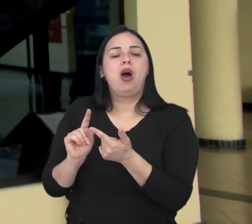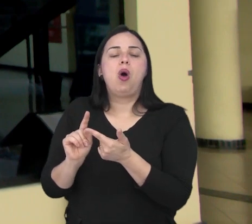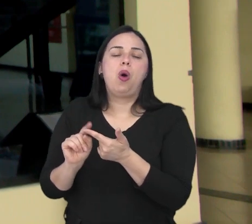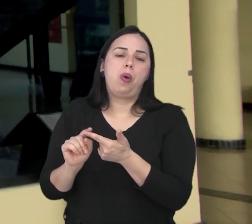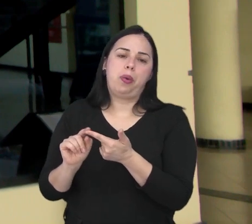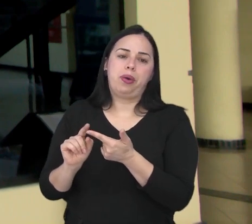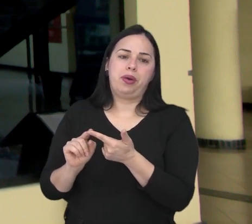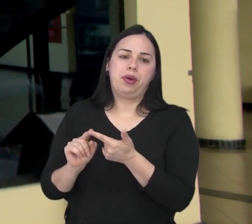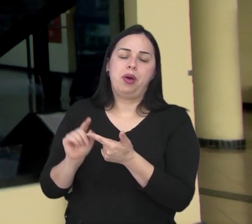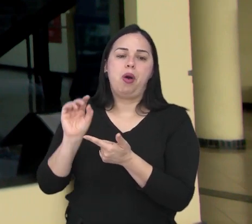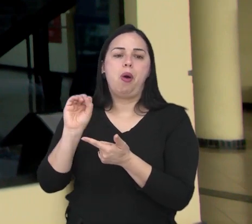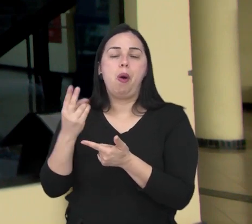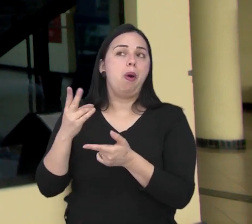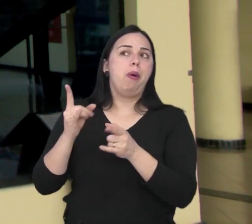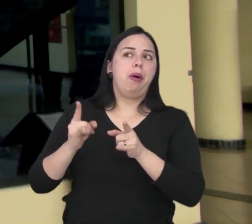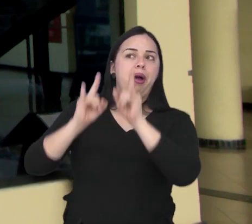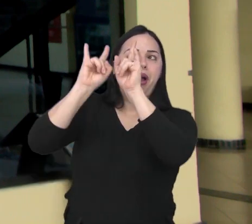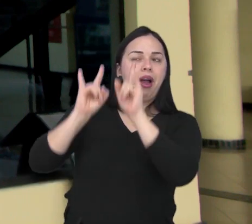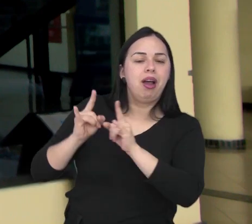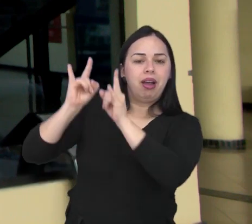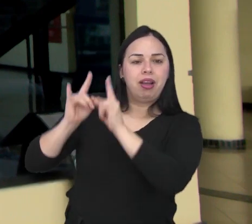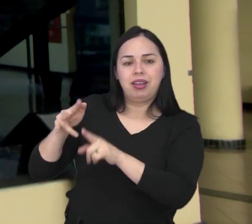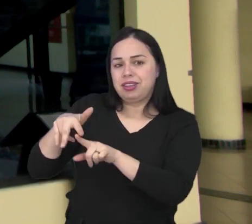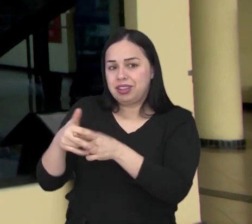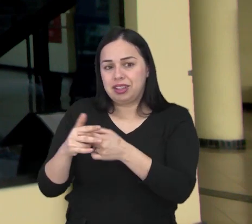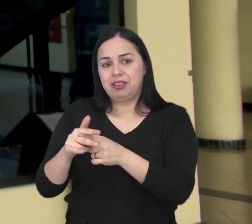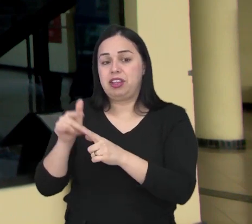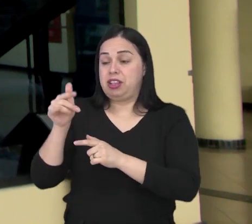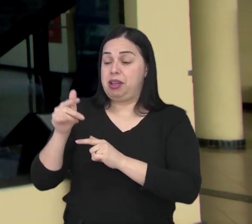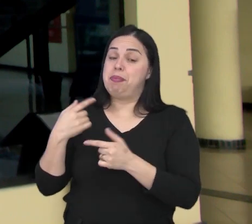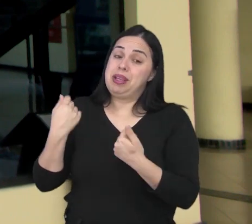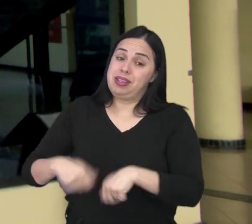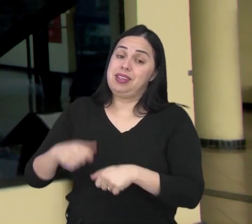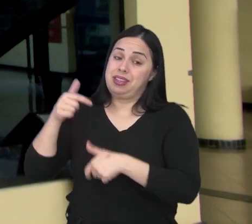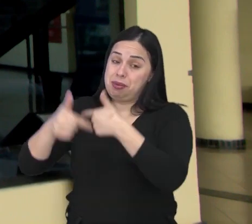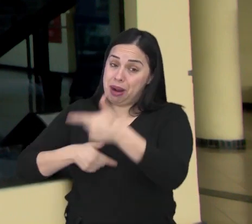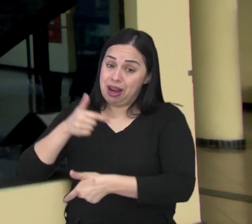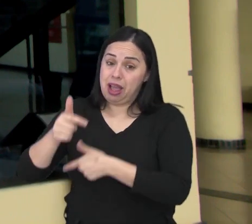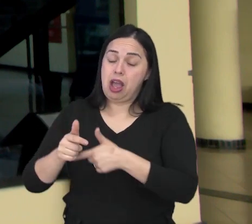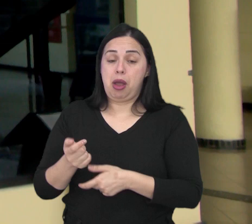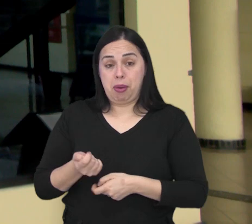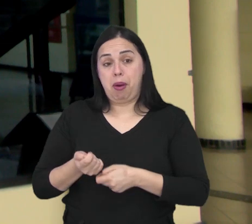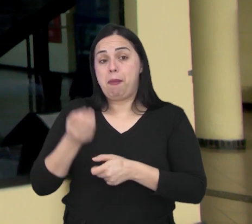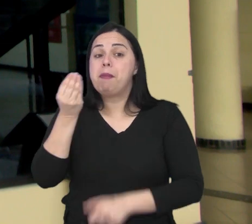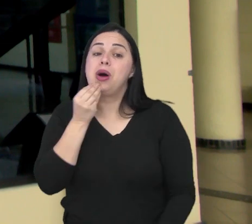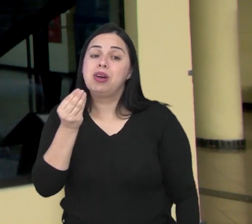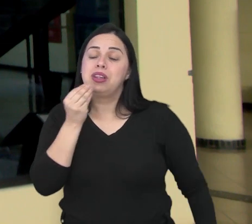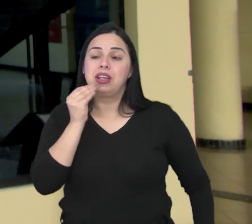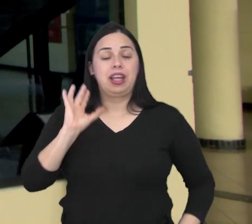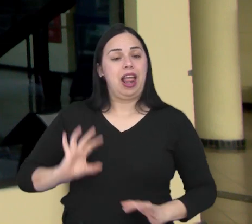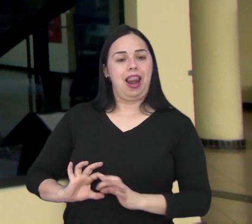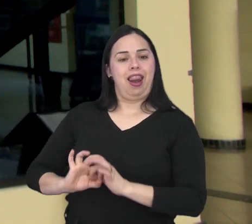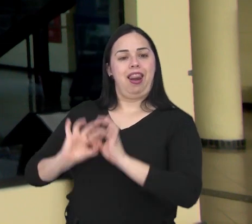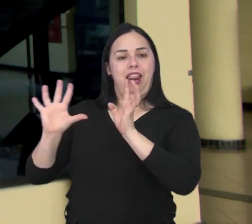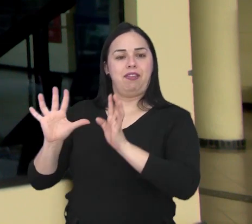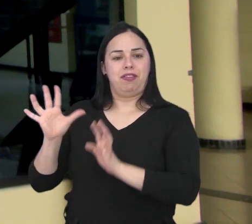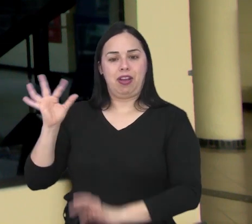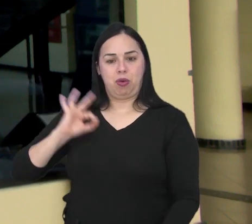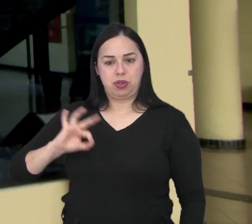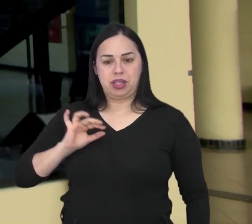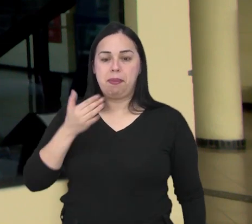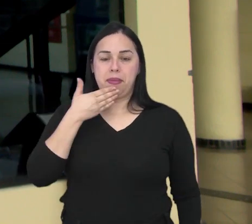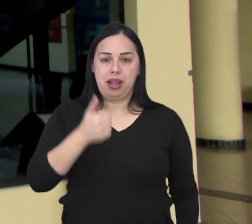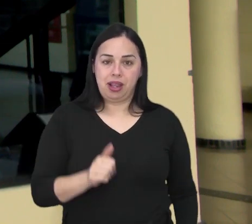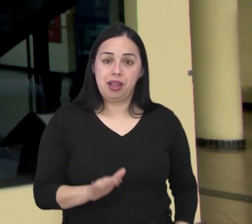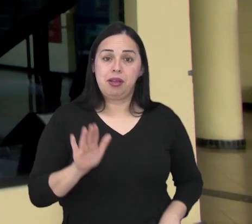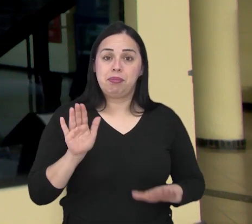faz um salgado, às vezes um prestador de serviço em prédios. Então vai do quanto você trabalhar. Essa é uma vantagem, né, que você tem a sua